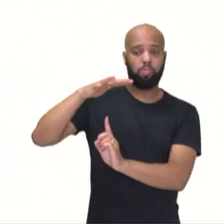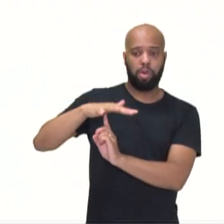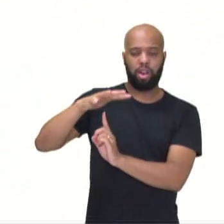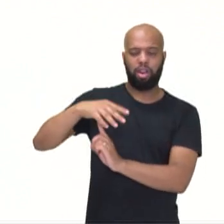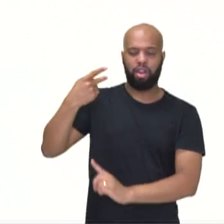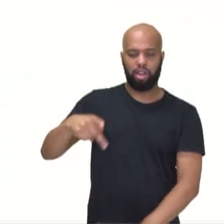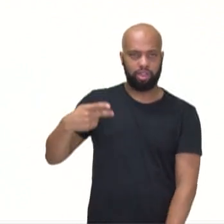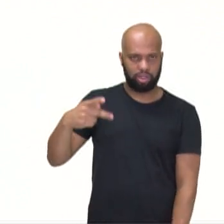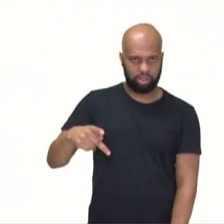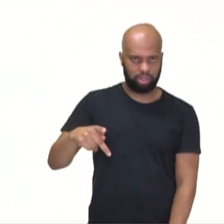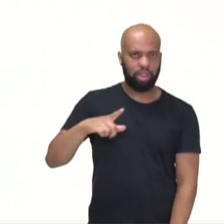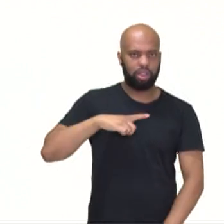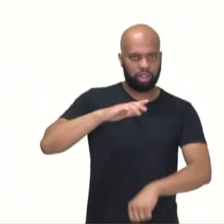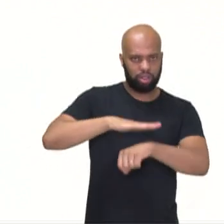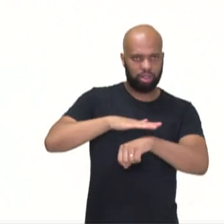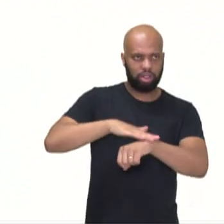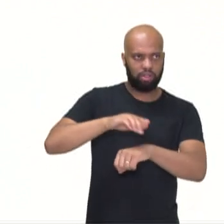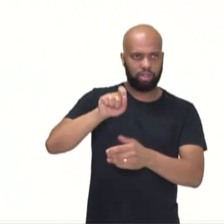paranaense, pessoal.